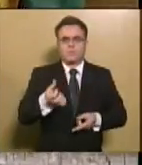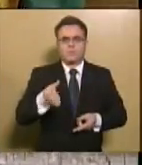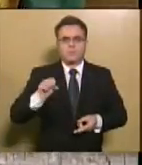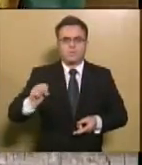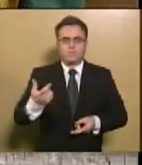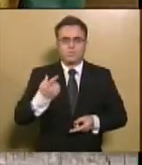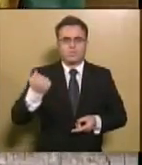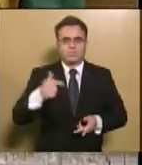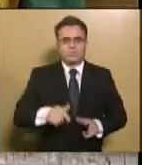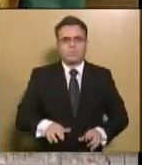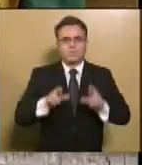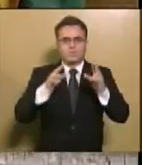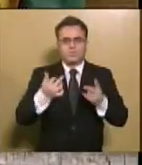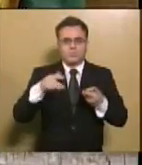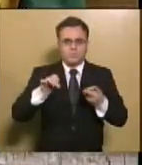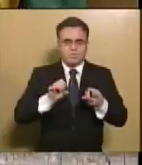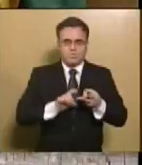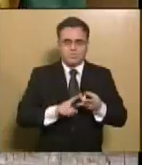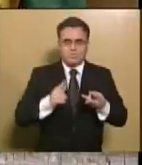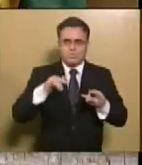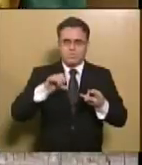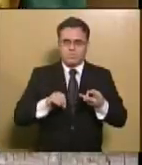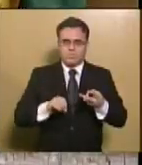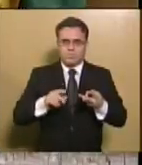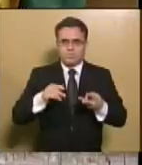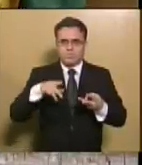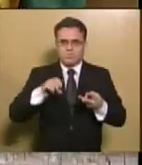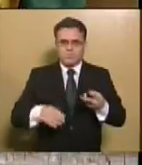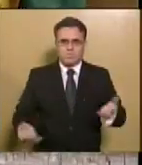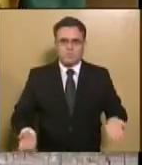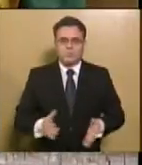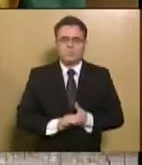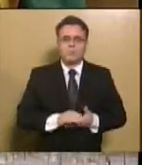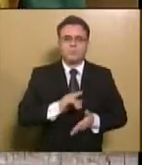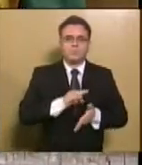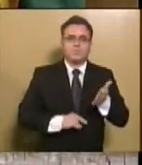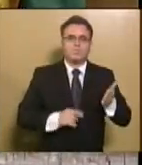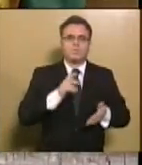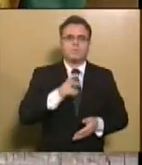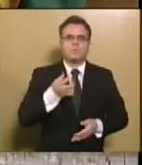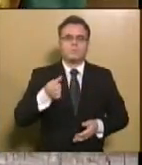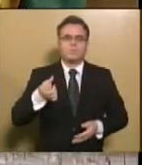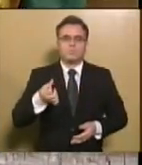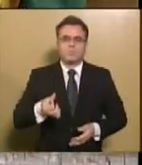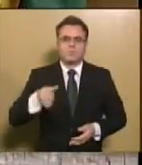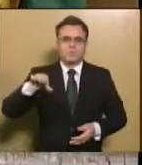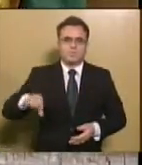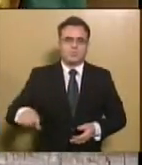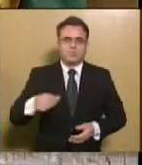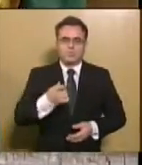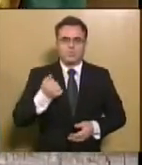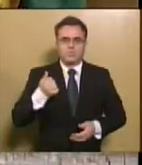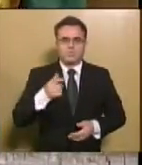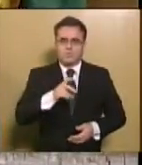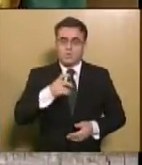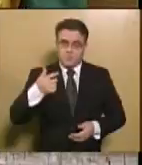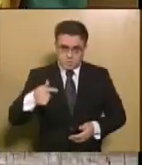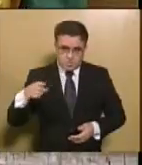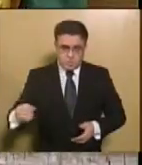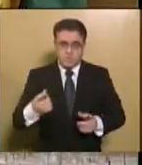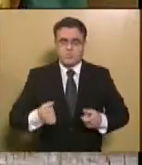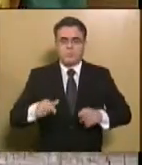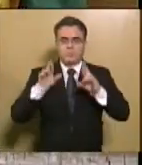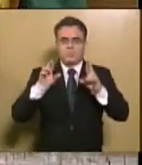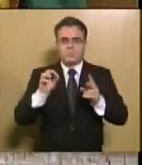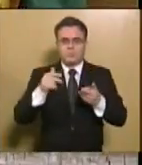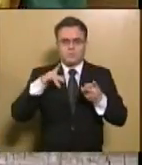deputado Luiz Mitidieri, Garibaldo Mendonça e Luciano Bispo. Requerimentos dos números 569 e 570/2017, autoria dos deputados